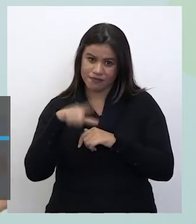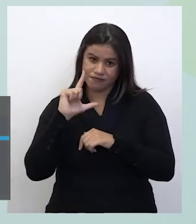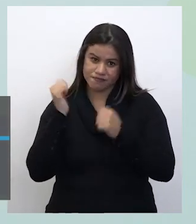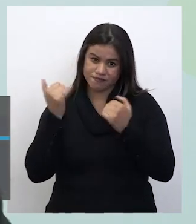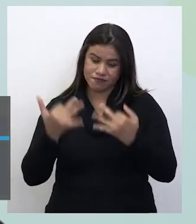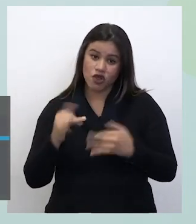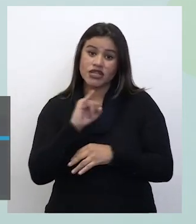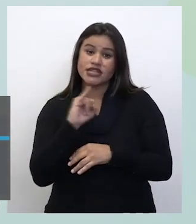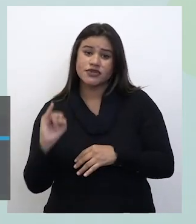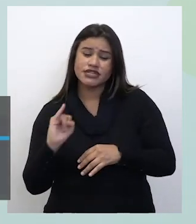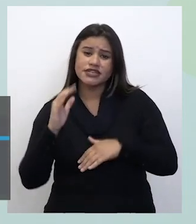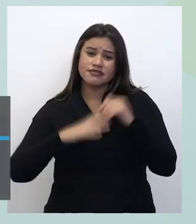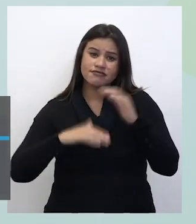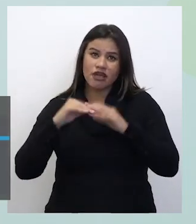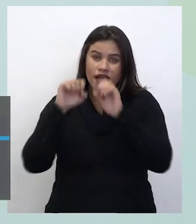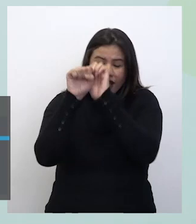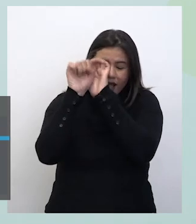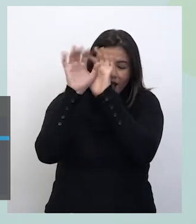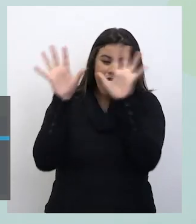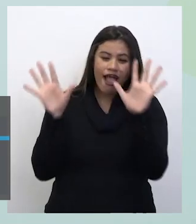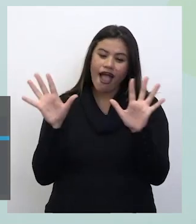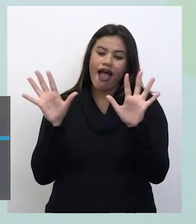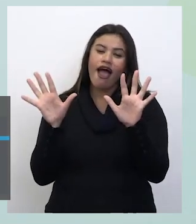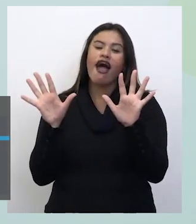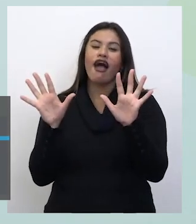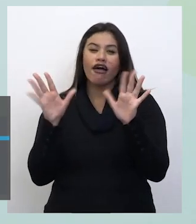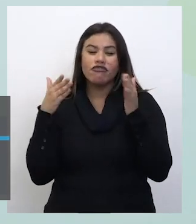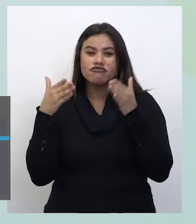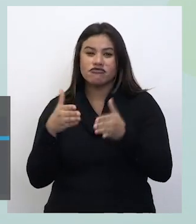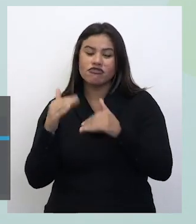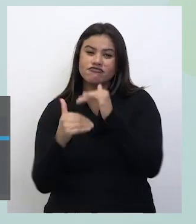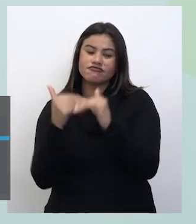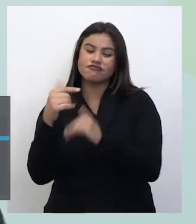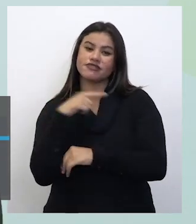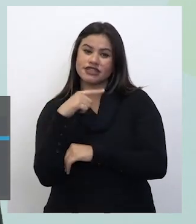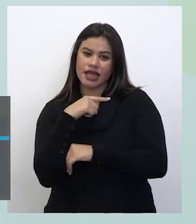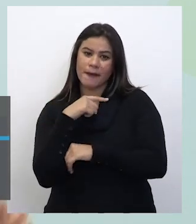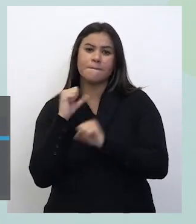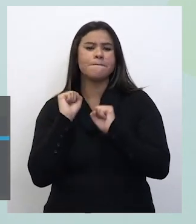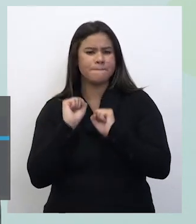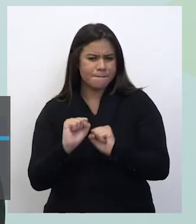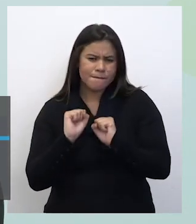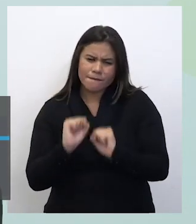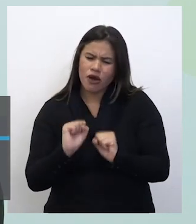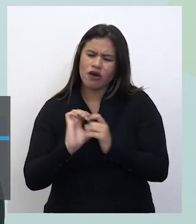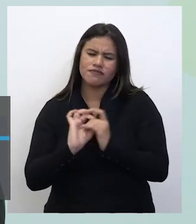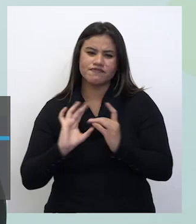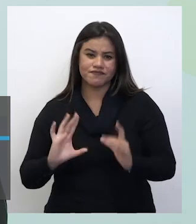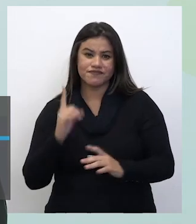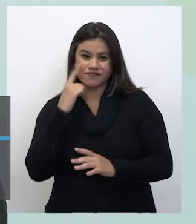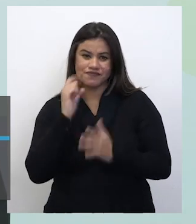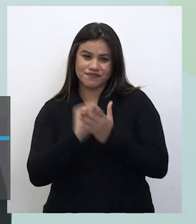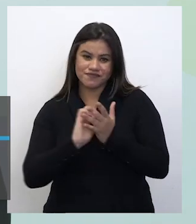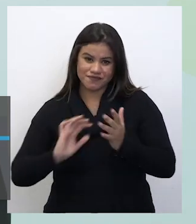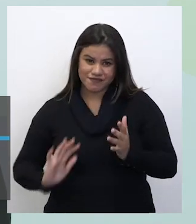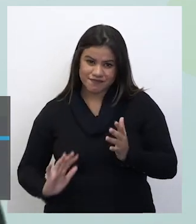essa competência está bem clara na sua cabeça e já é foco do seu desenvolvimento, tudo bem, vamos acompanhar essa atividade com essa